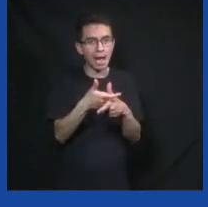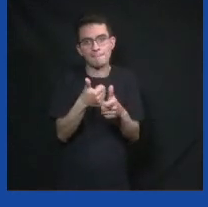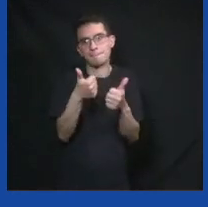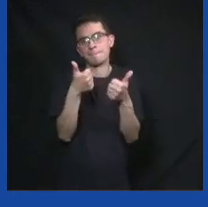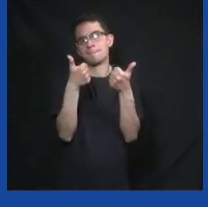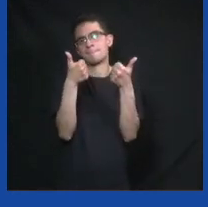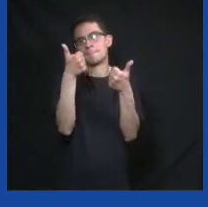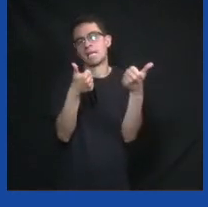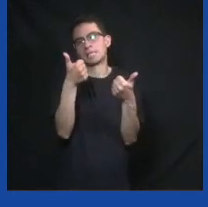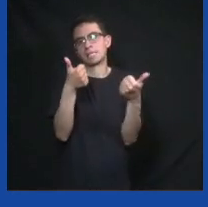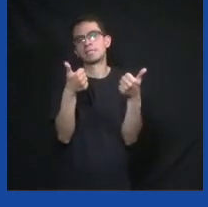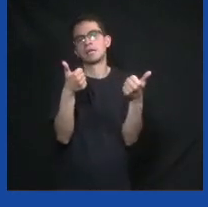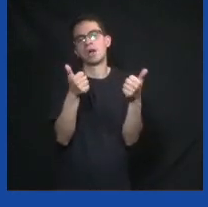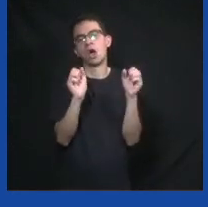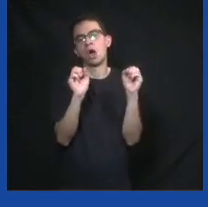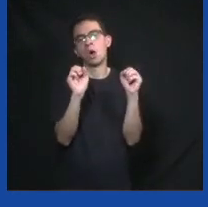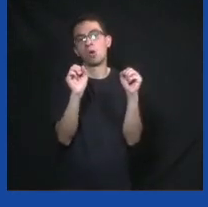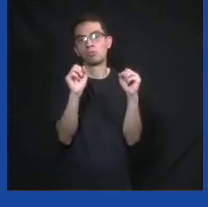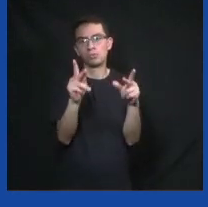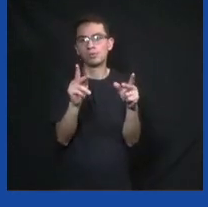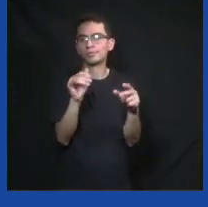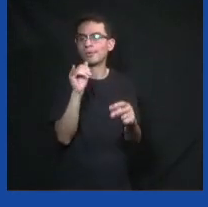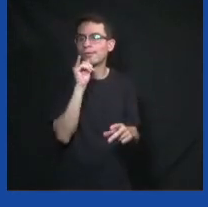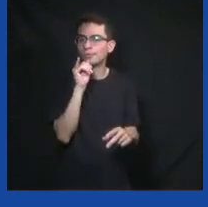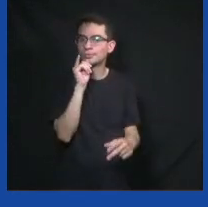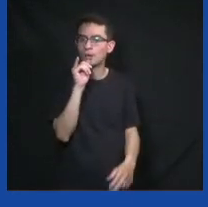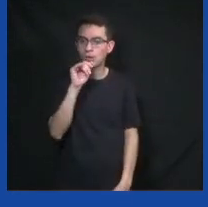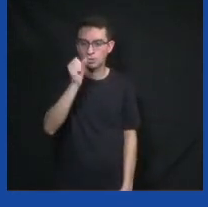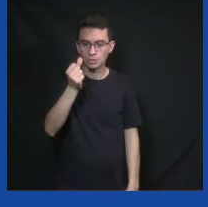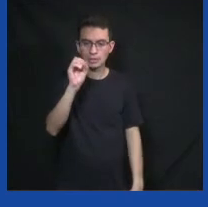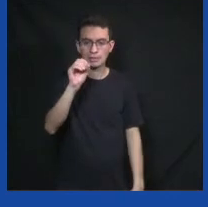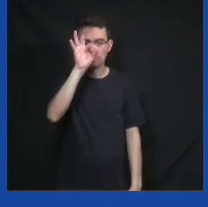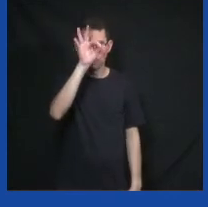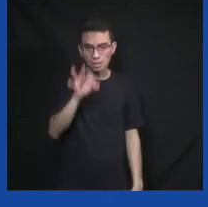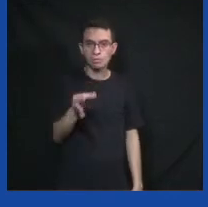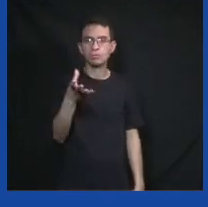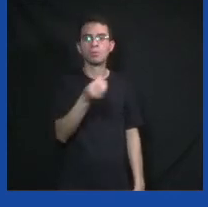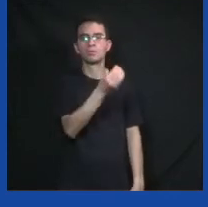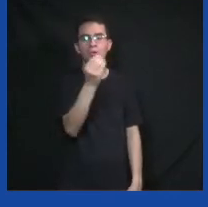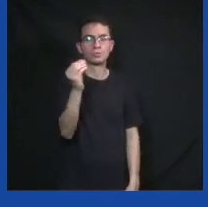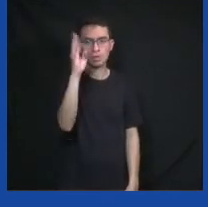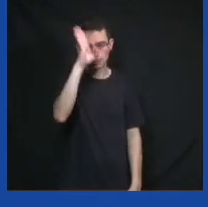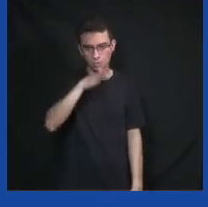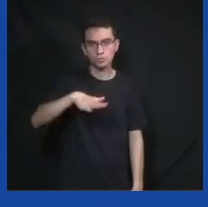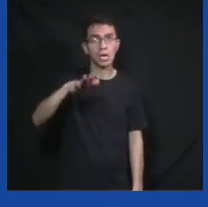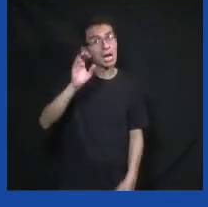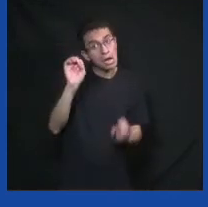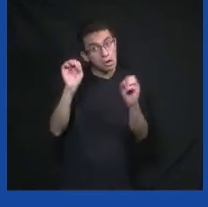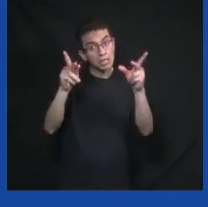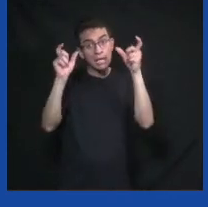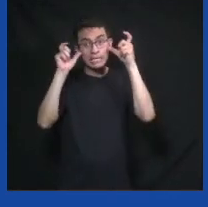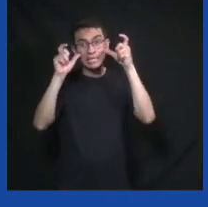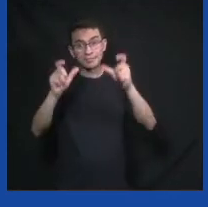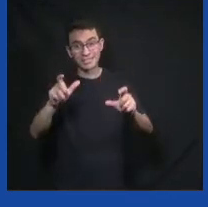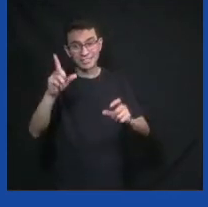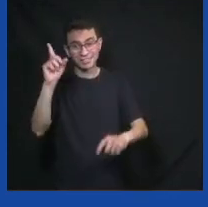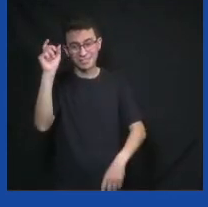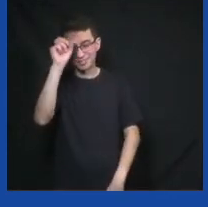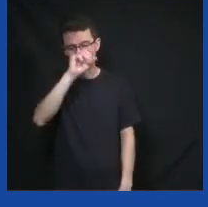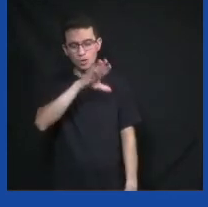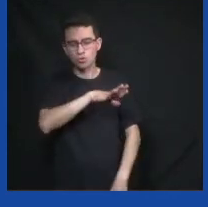E pequenos municípios, a gente fala aí de mais de 80% das cidades brasileiras. Seria interessante, mas difícil passar